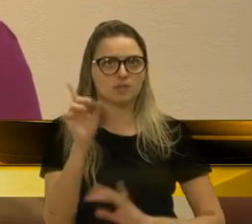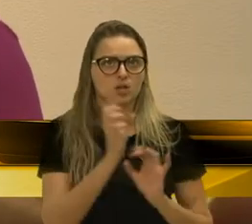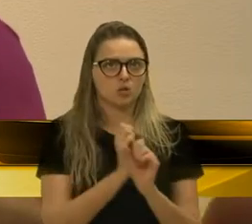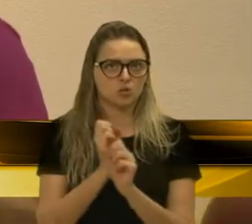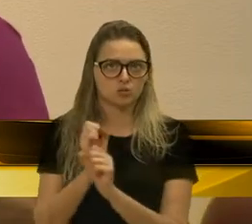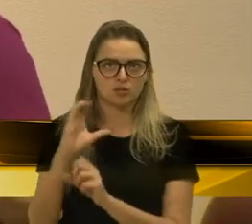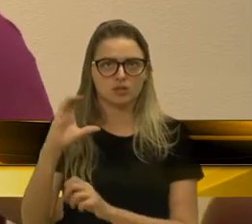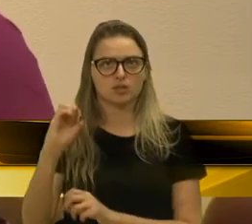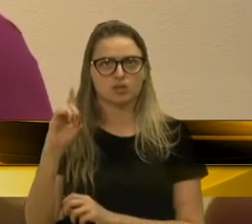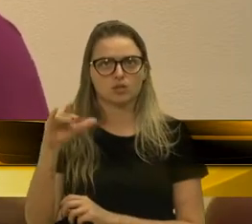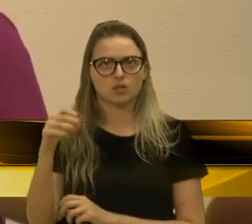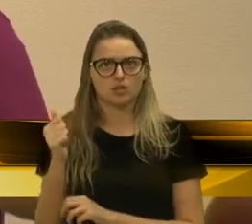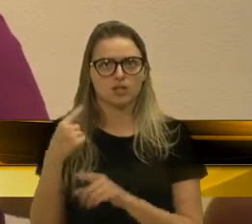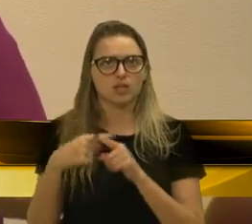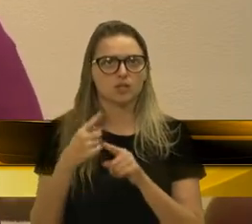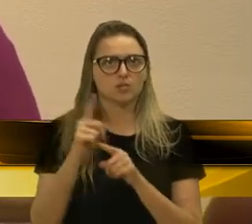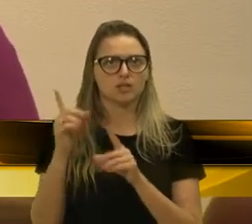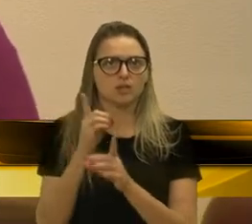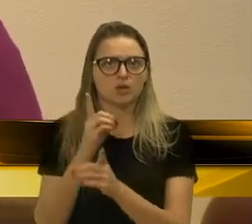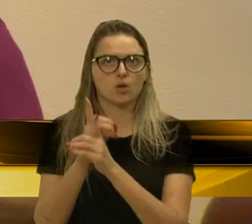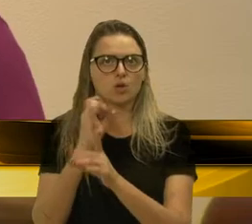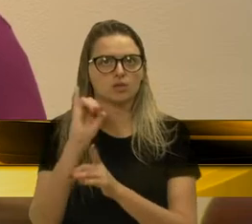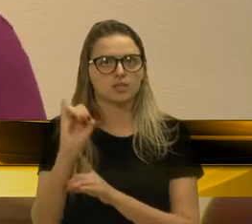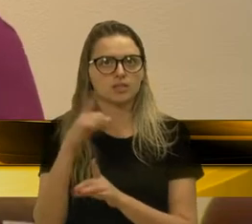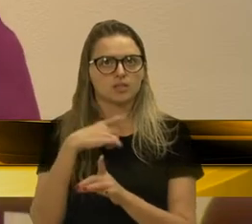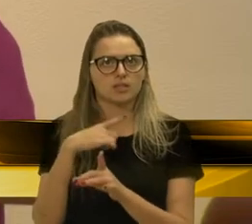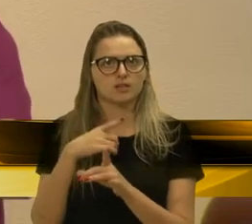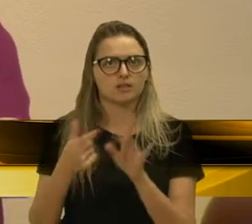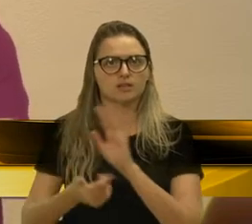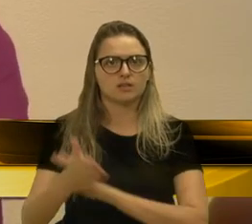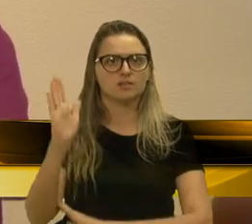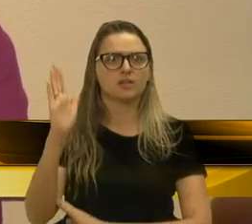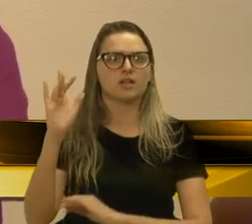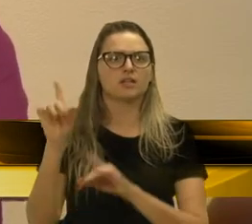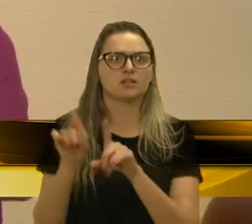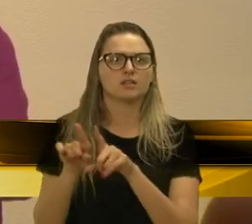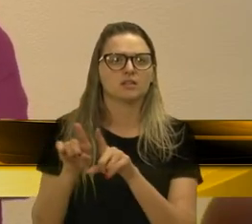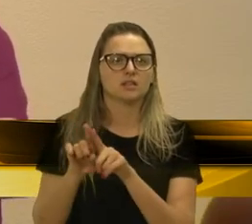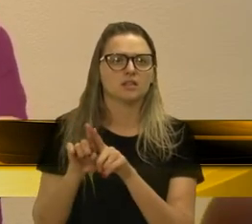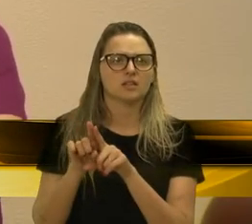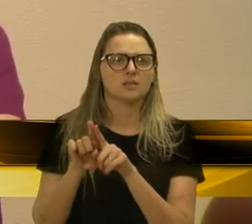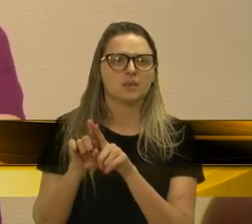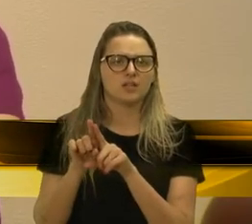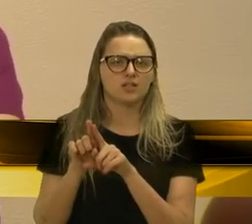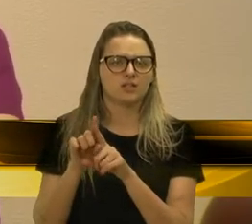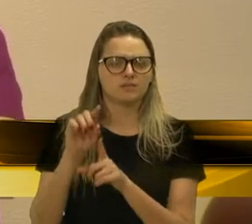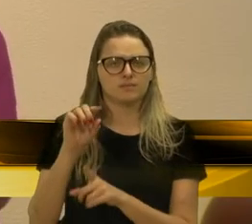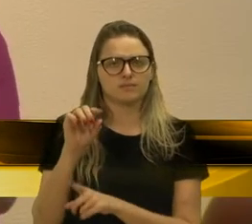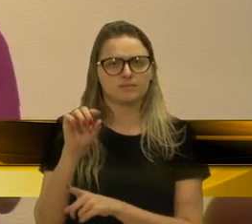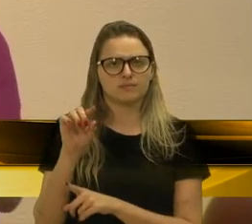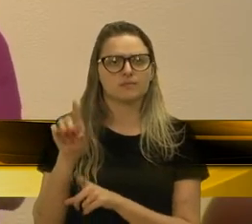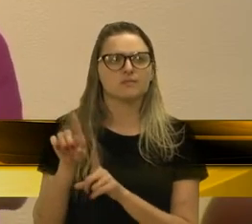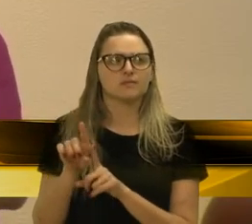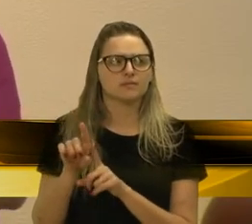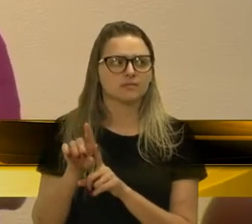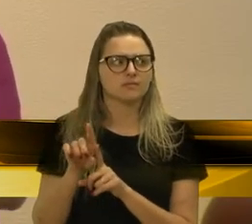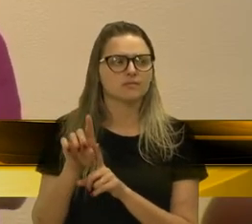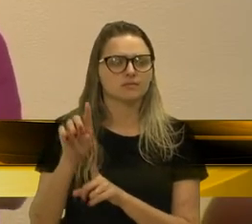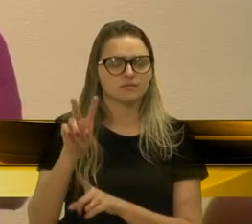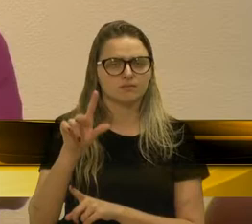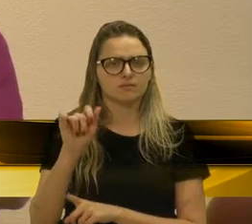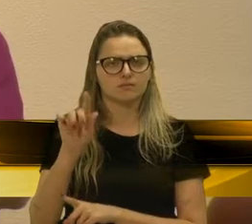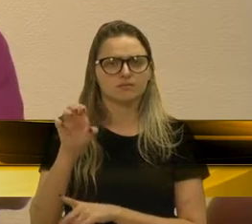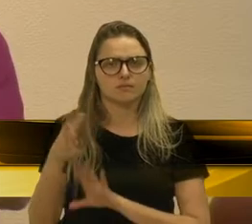Codeca, porque a gente não consegue achar se teve alguma viagem na Codeca ou não, mas nas diárias do Executivo, só nessa viagem, o vereador Chico Guerra e